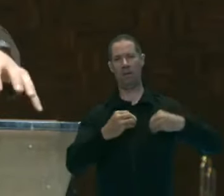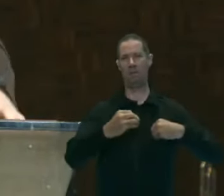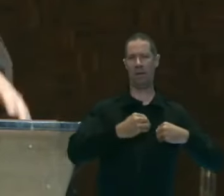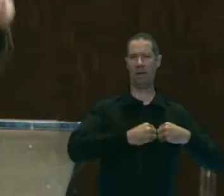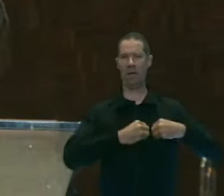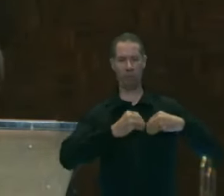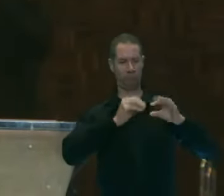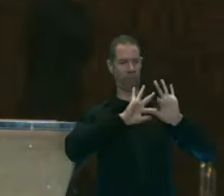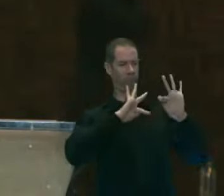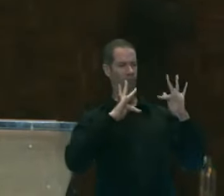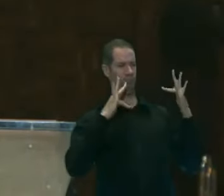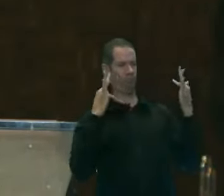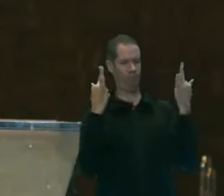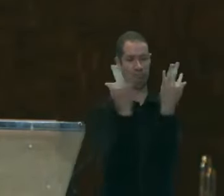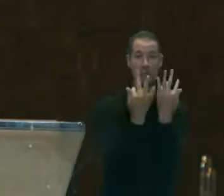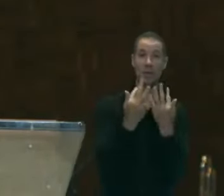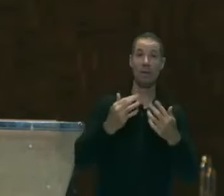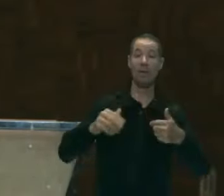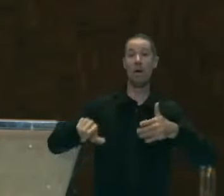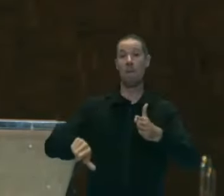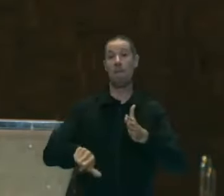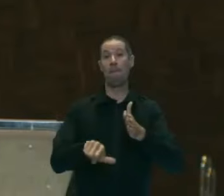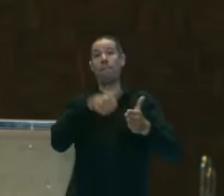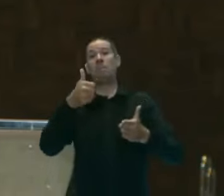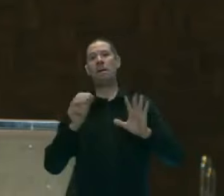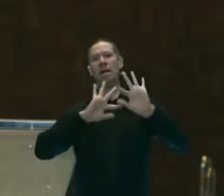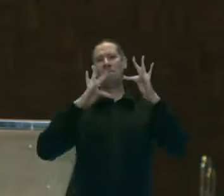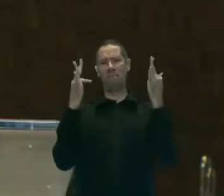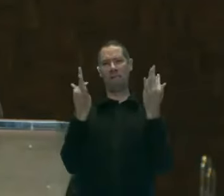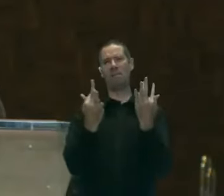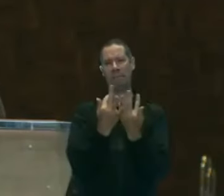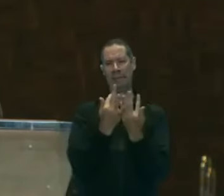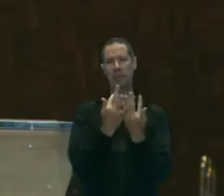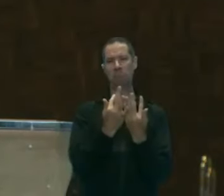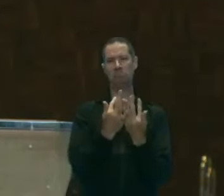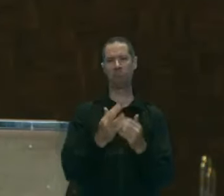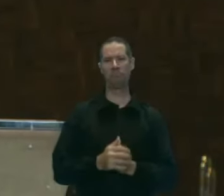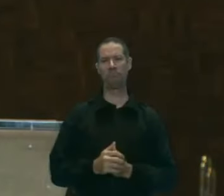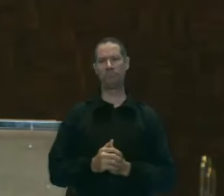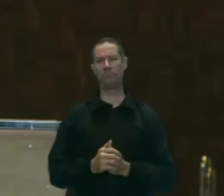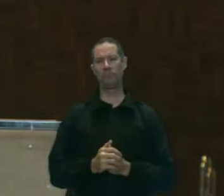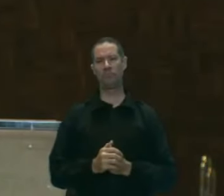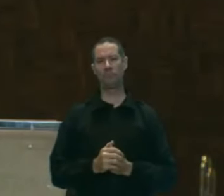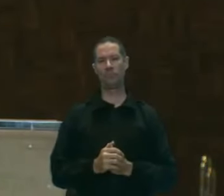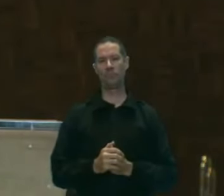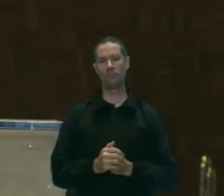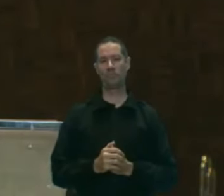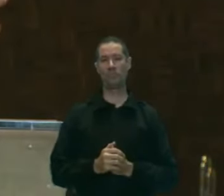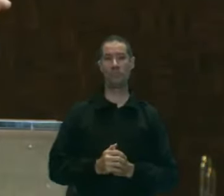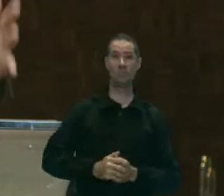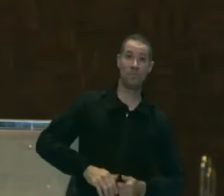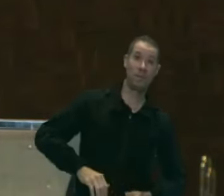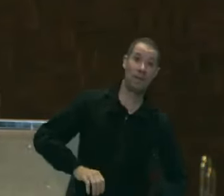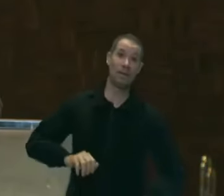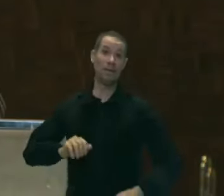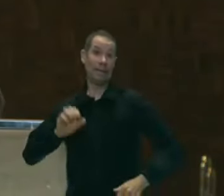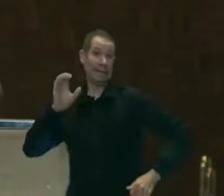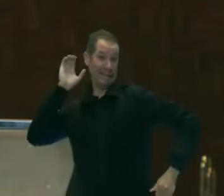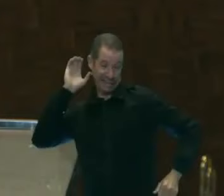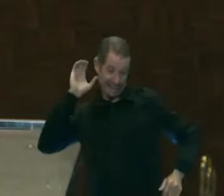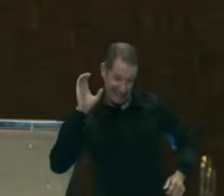sobre a família. A primeira família. Depois de Caim pecar,